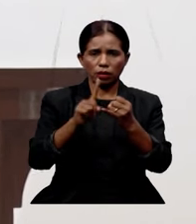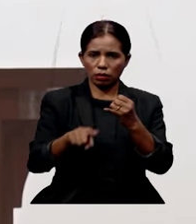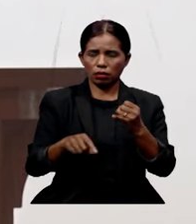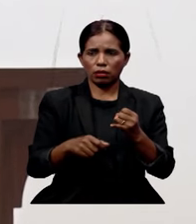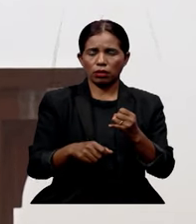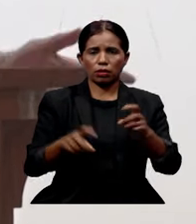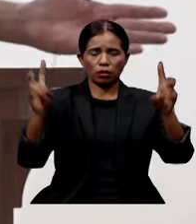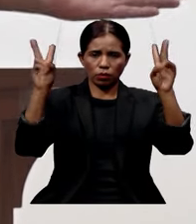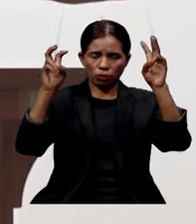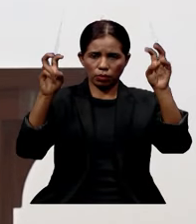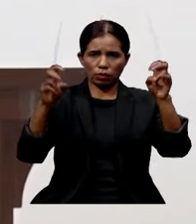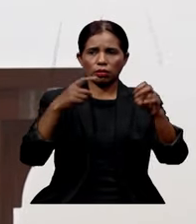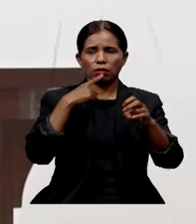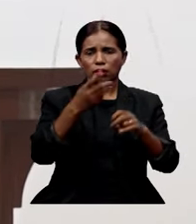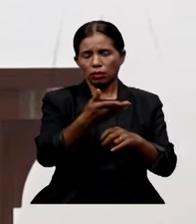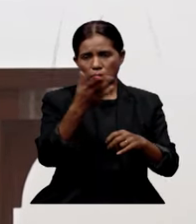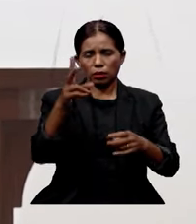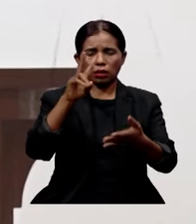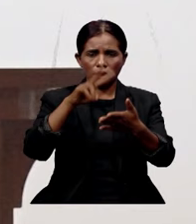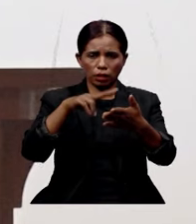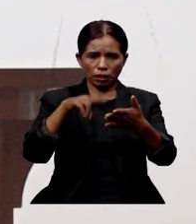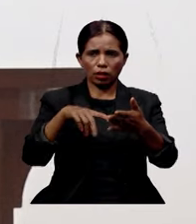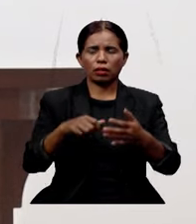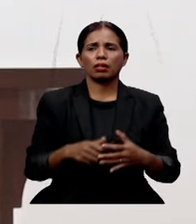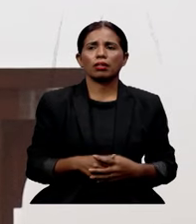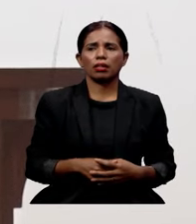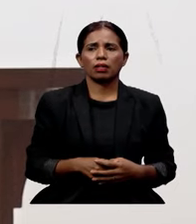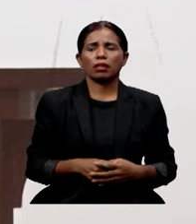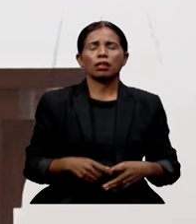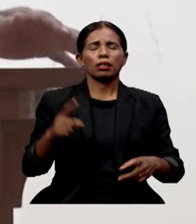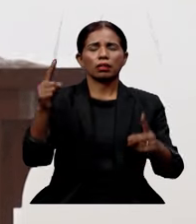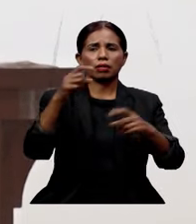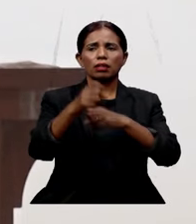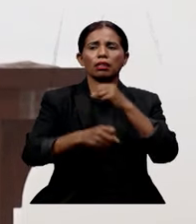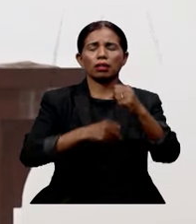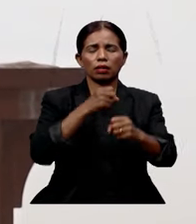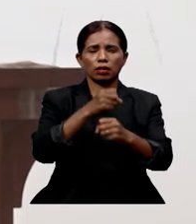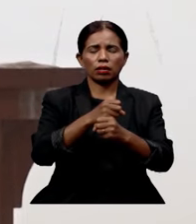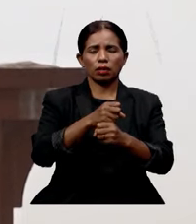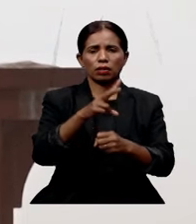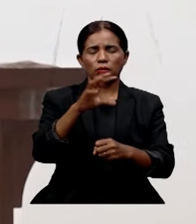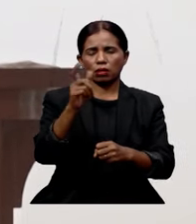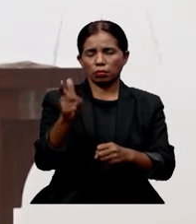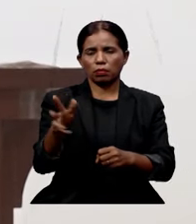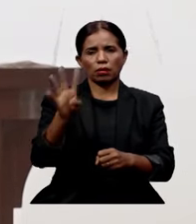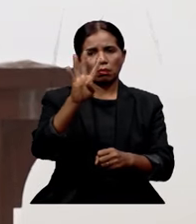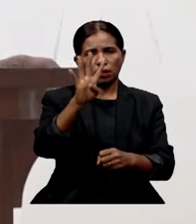tema ainda hoje, e de você ler, né? Né? Batina 2024